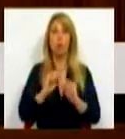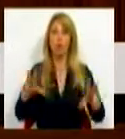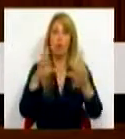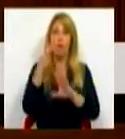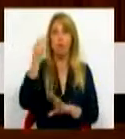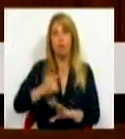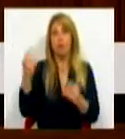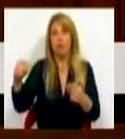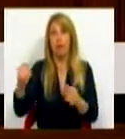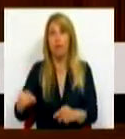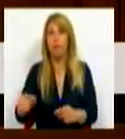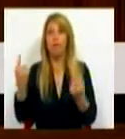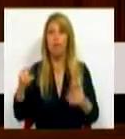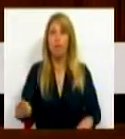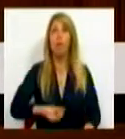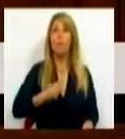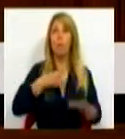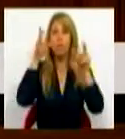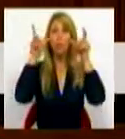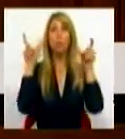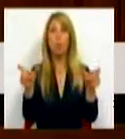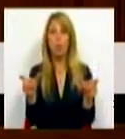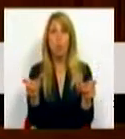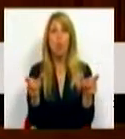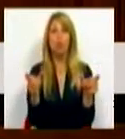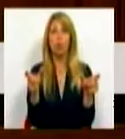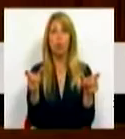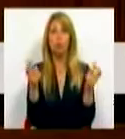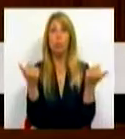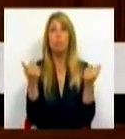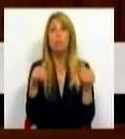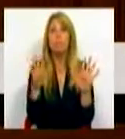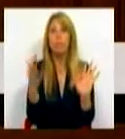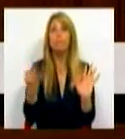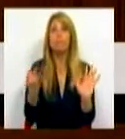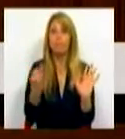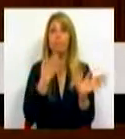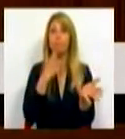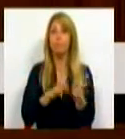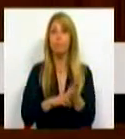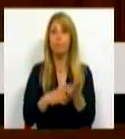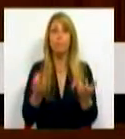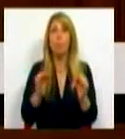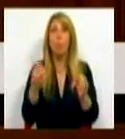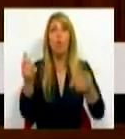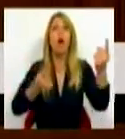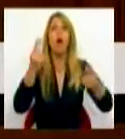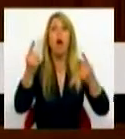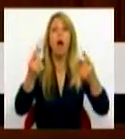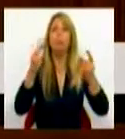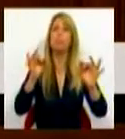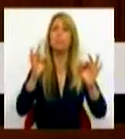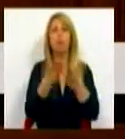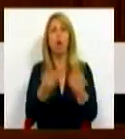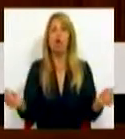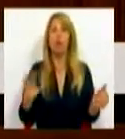exigências. Havia preocupação de controle, mas, de facto, não era algo que tivesse completamente resolvido